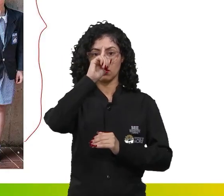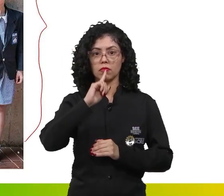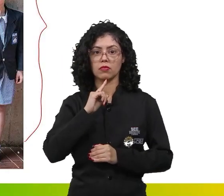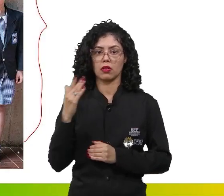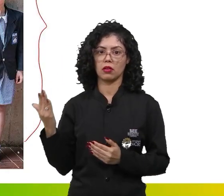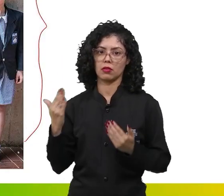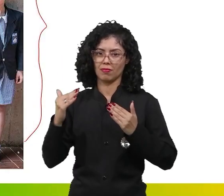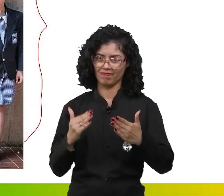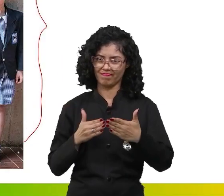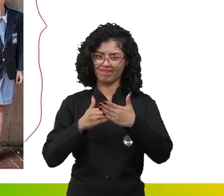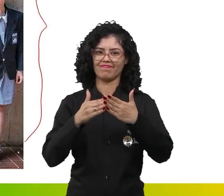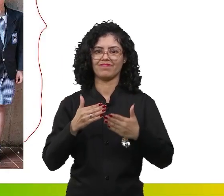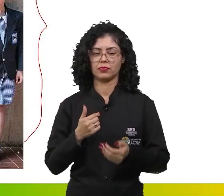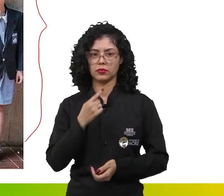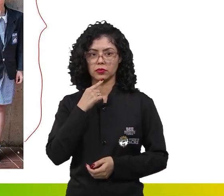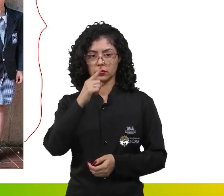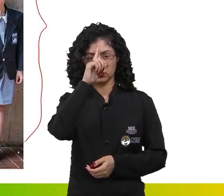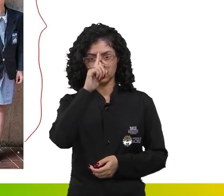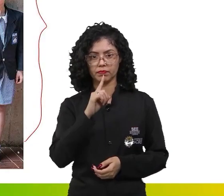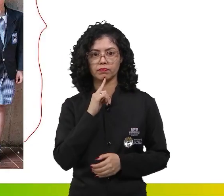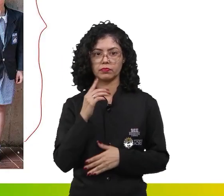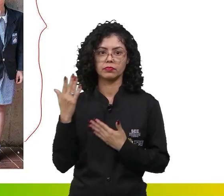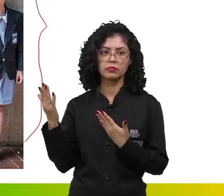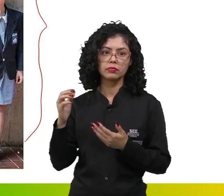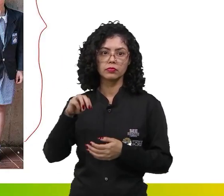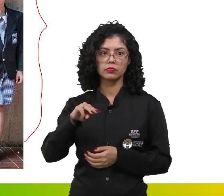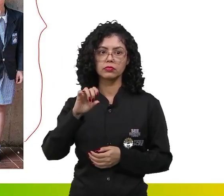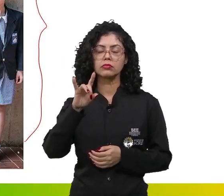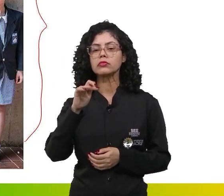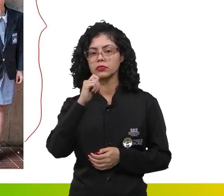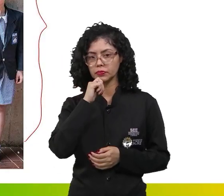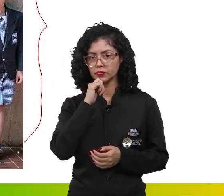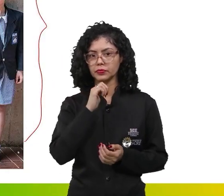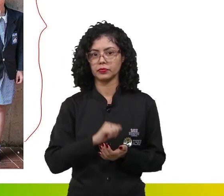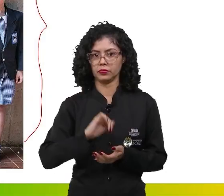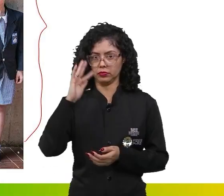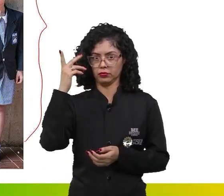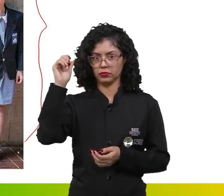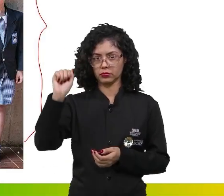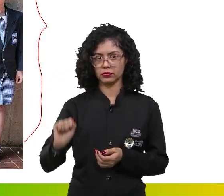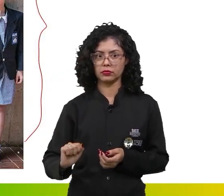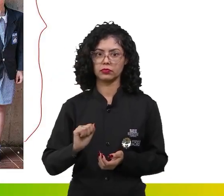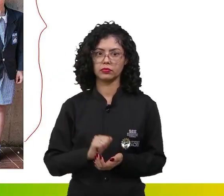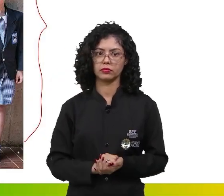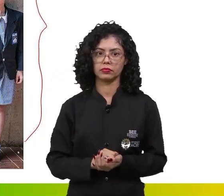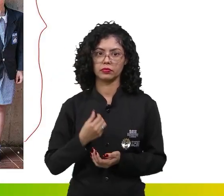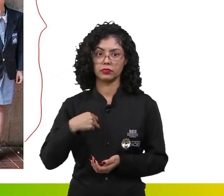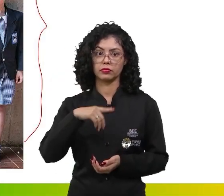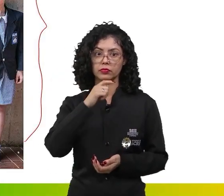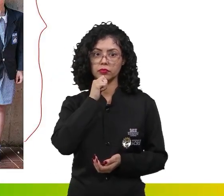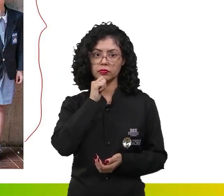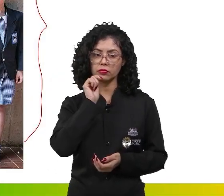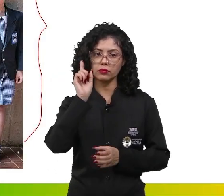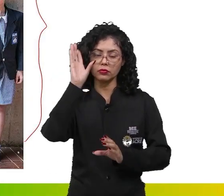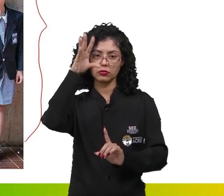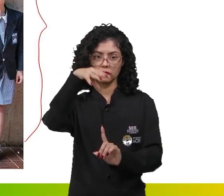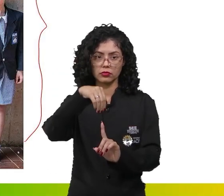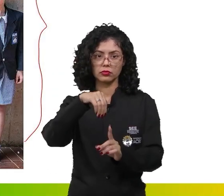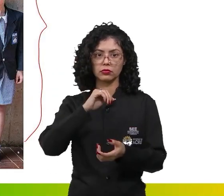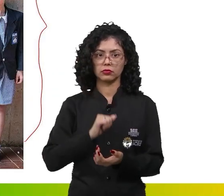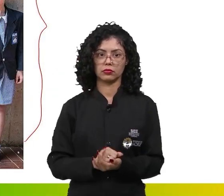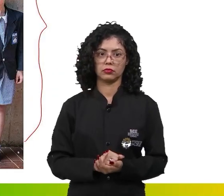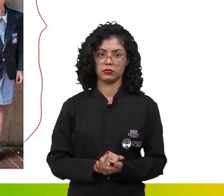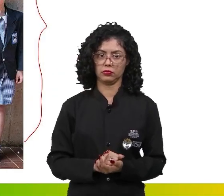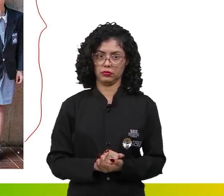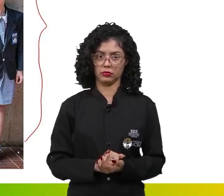ela é bem impactante. Aqui é um museu, né, em uma escola na África do Sul. E quem está ao centro aqui, ó,